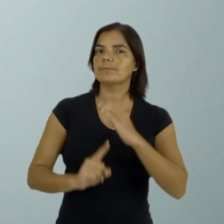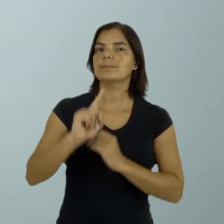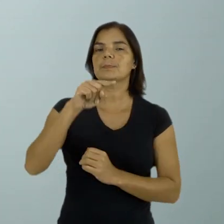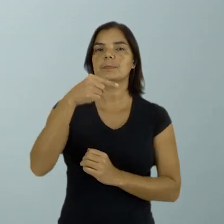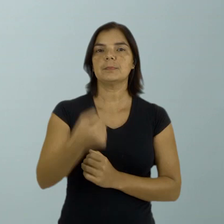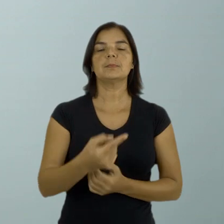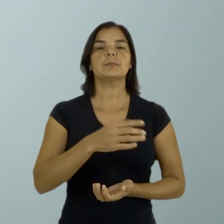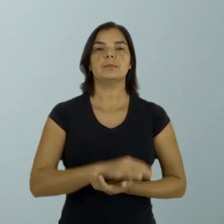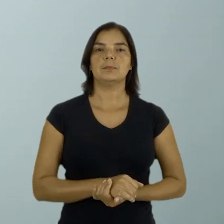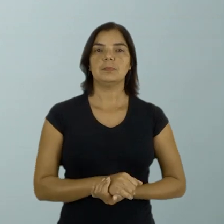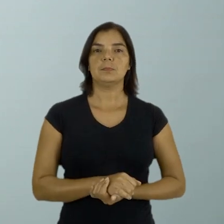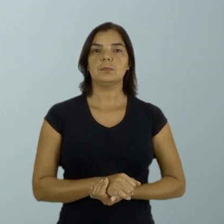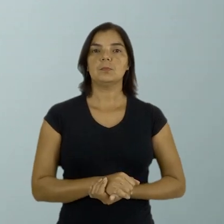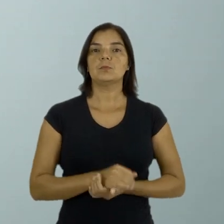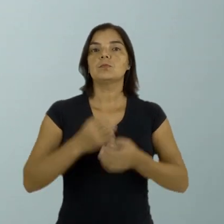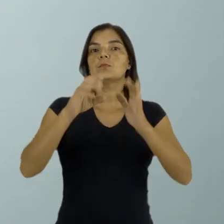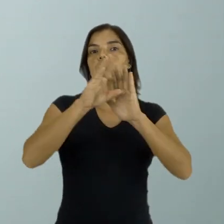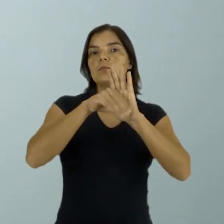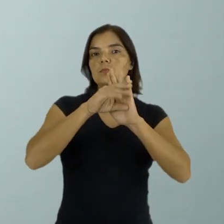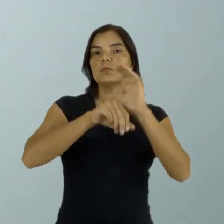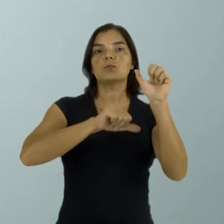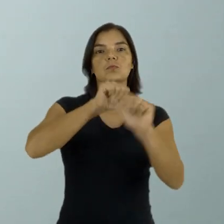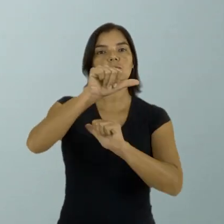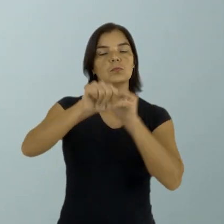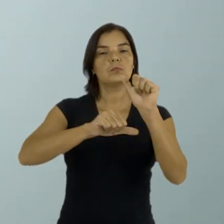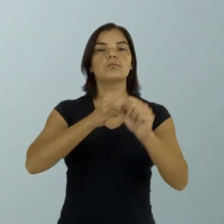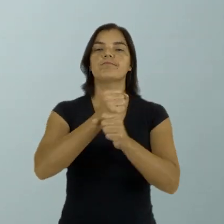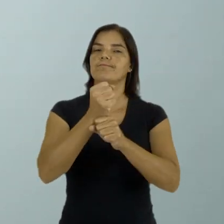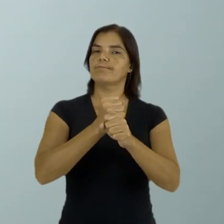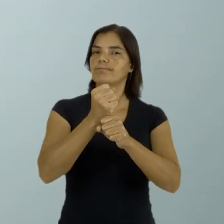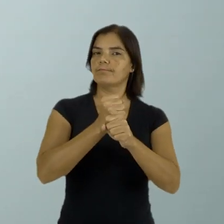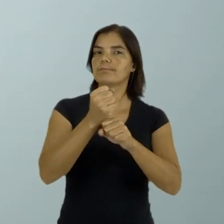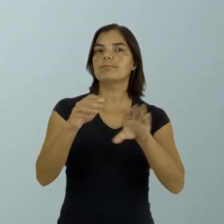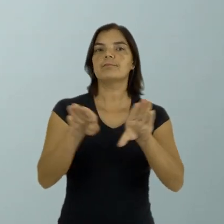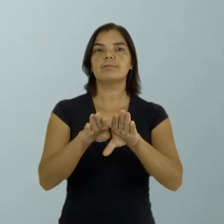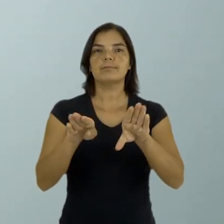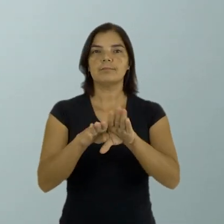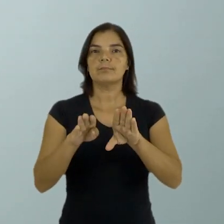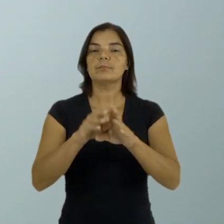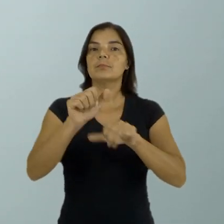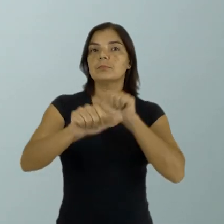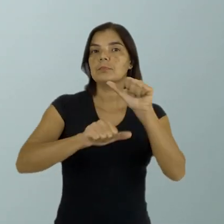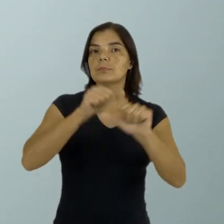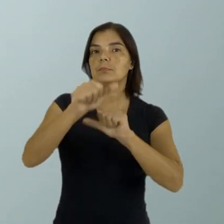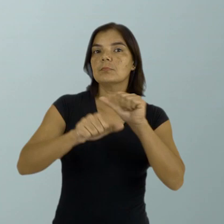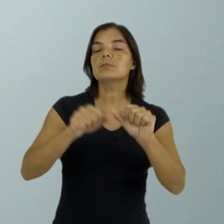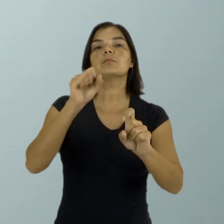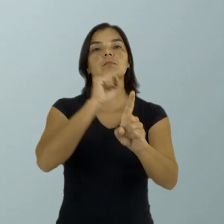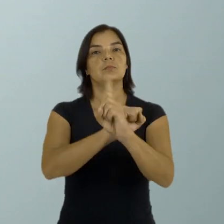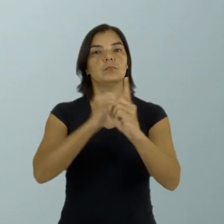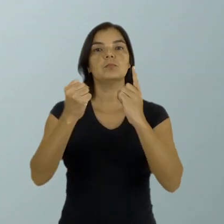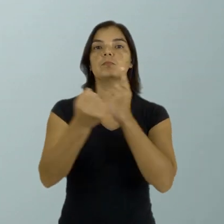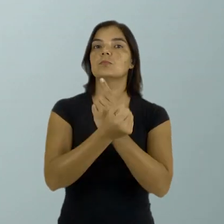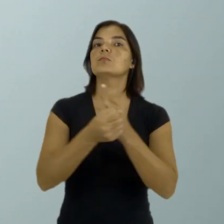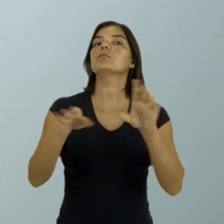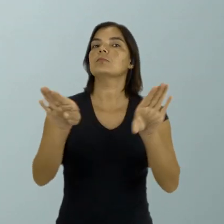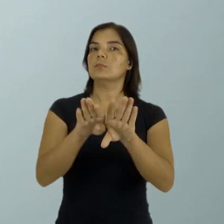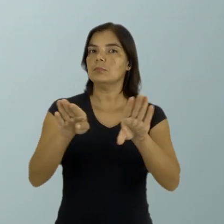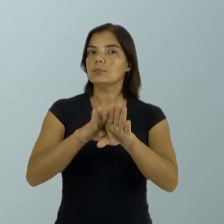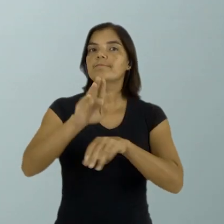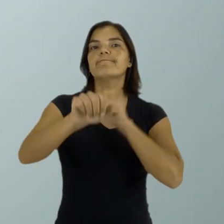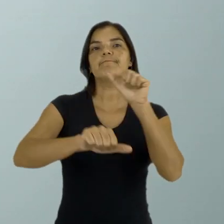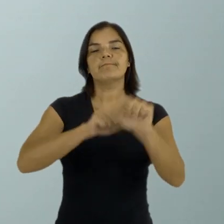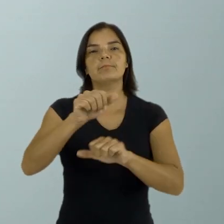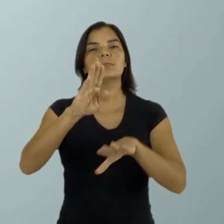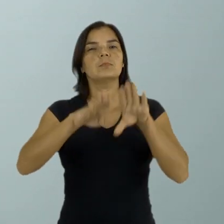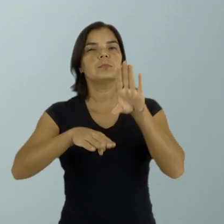depois? Que esse conceito ele sofre mudanças ao longo do tempo, assim como as mudanças que a sociedade sofre. Então,